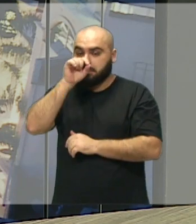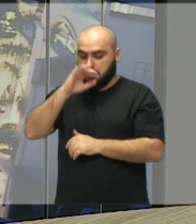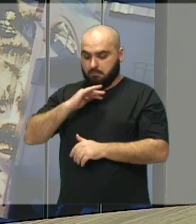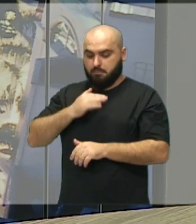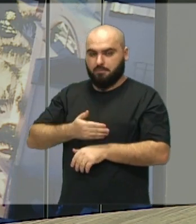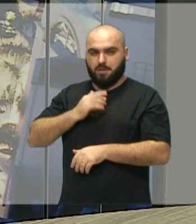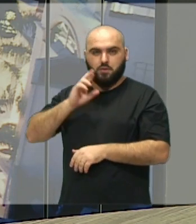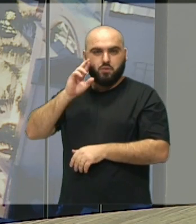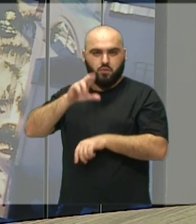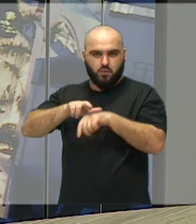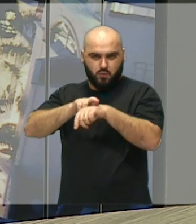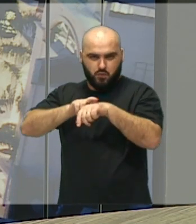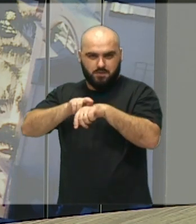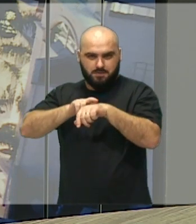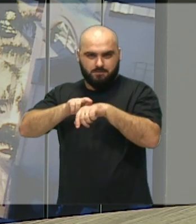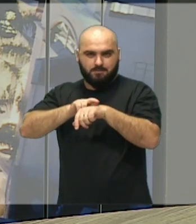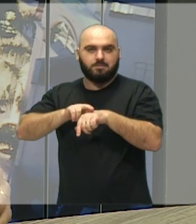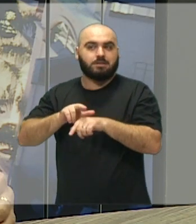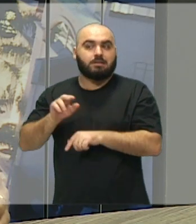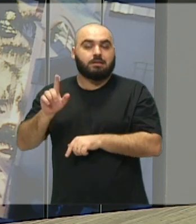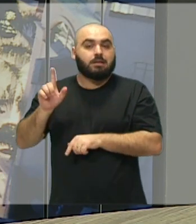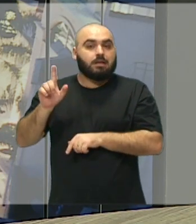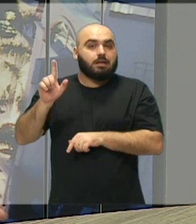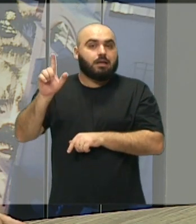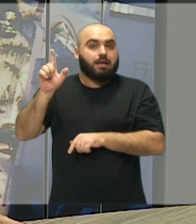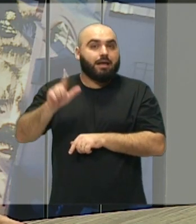roxo, ele ainda é um pouco mais